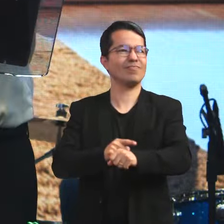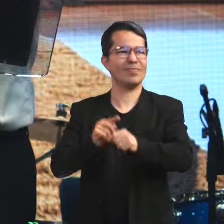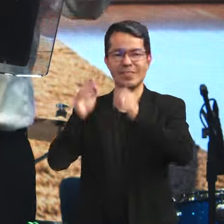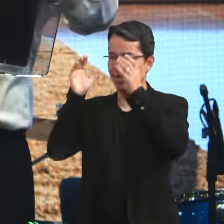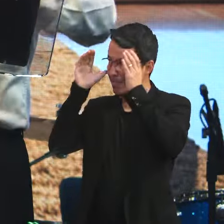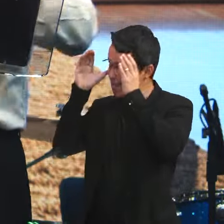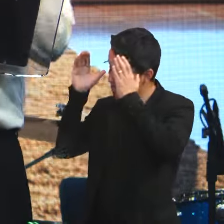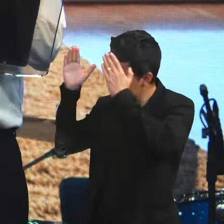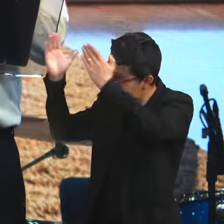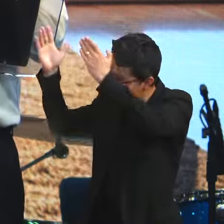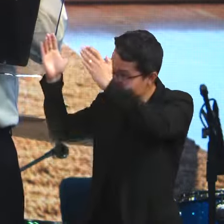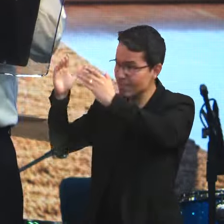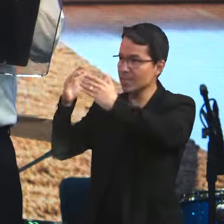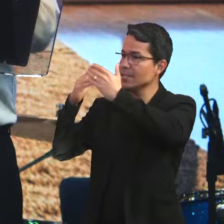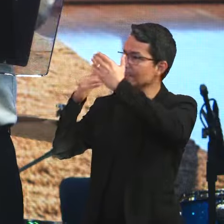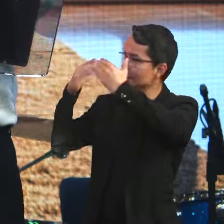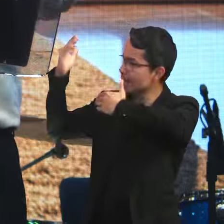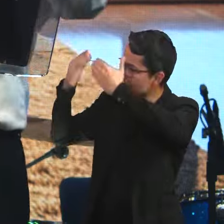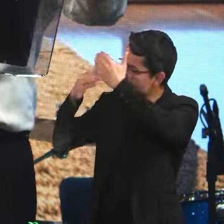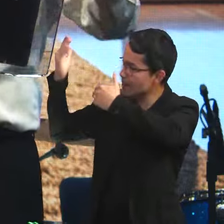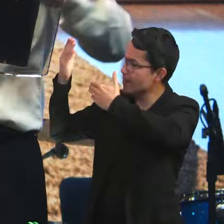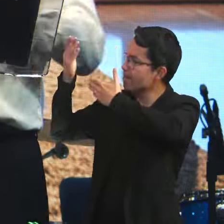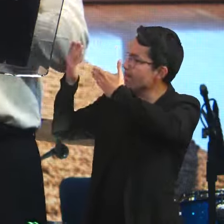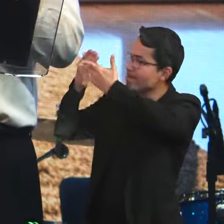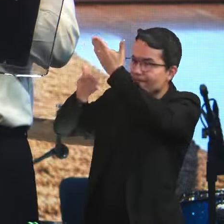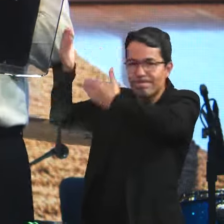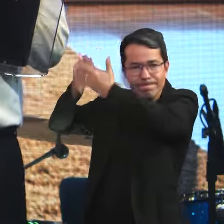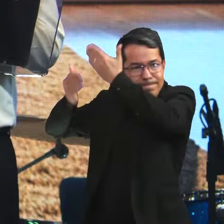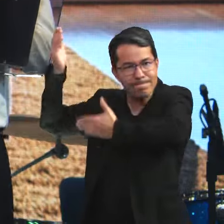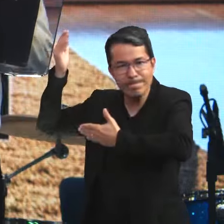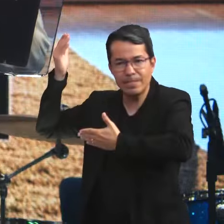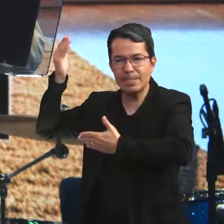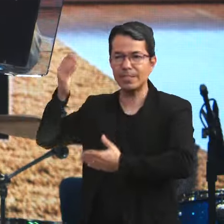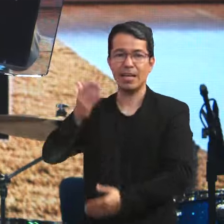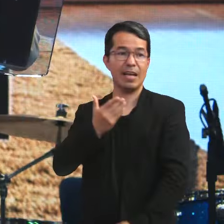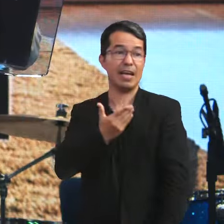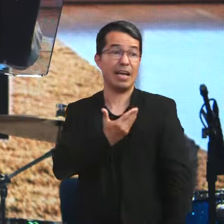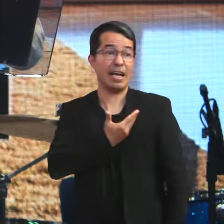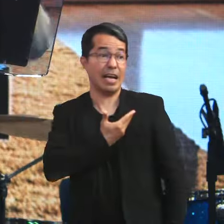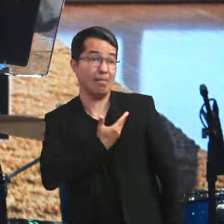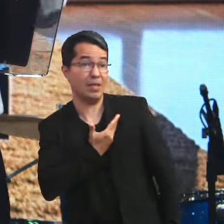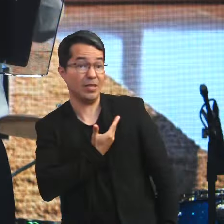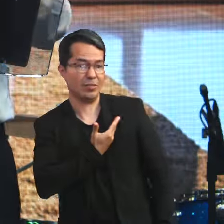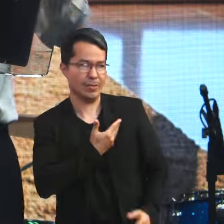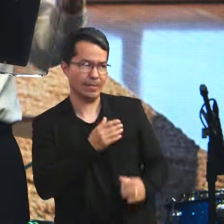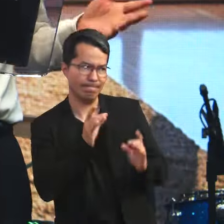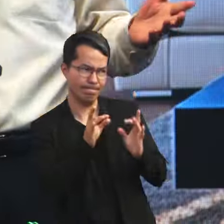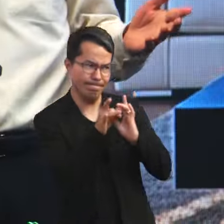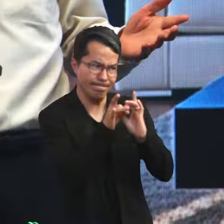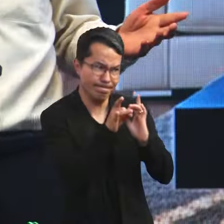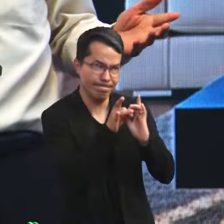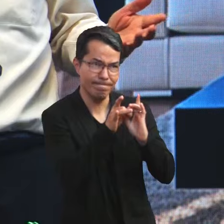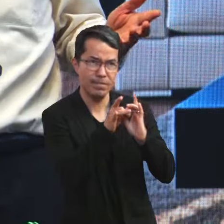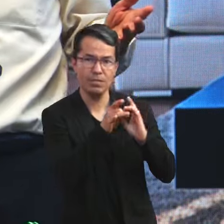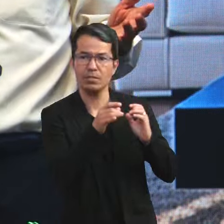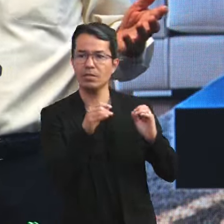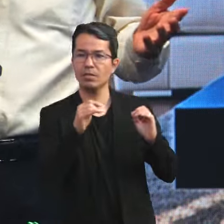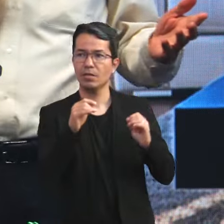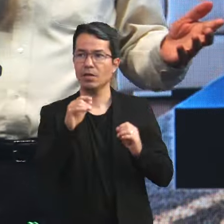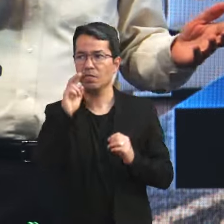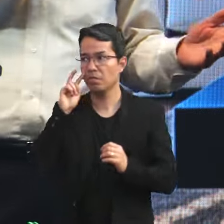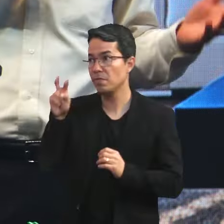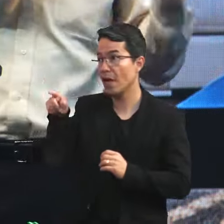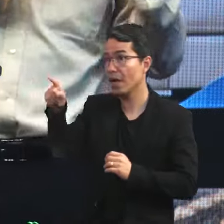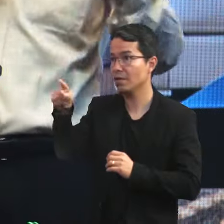tempoo tempo criar relaes com outras pessoas que não pessoas que não